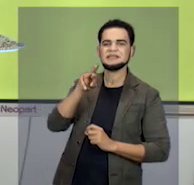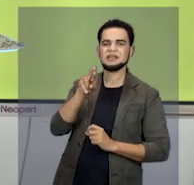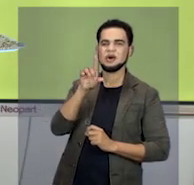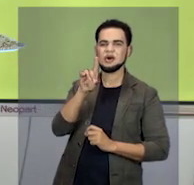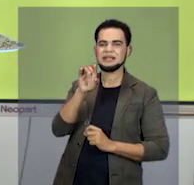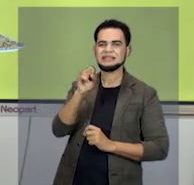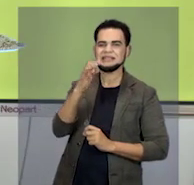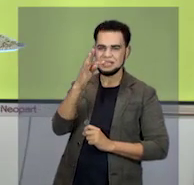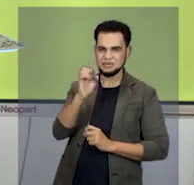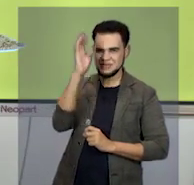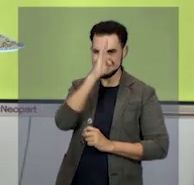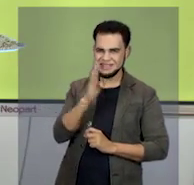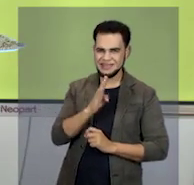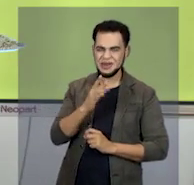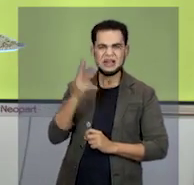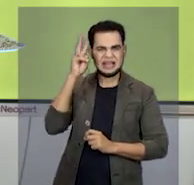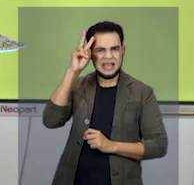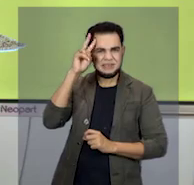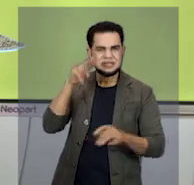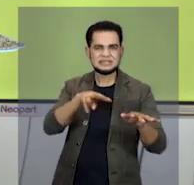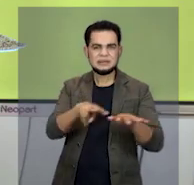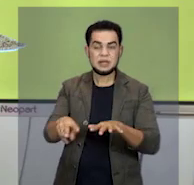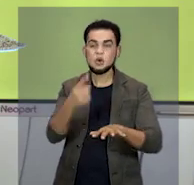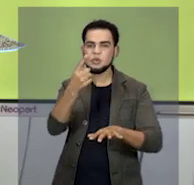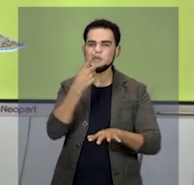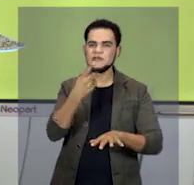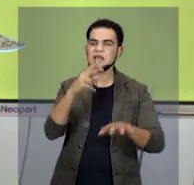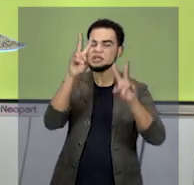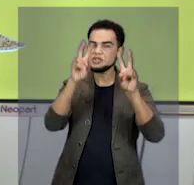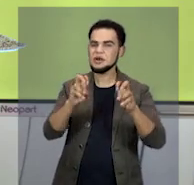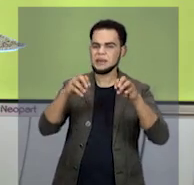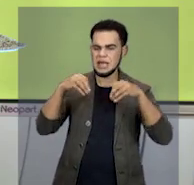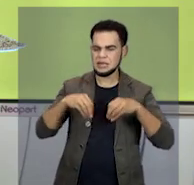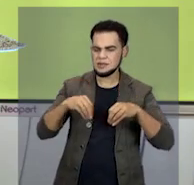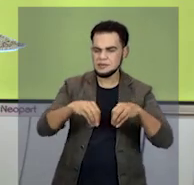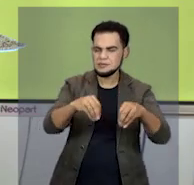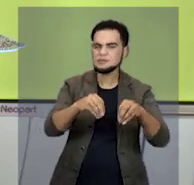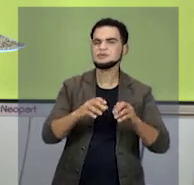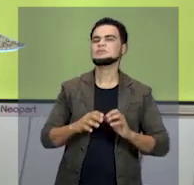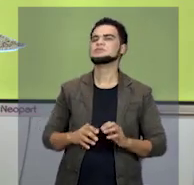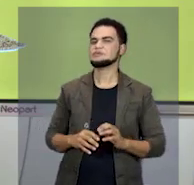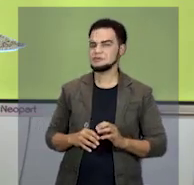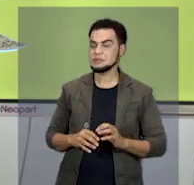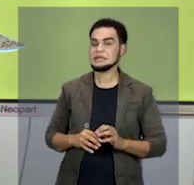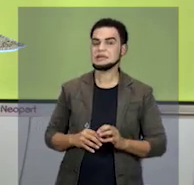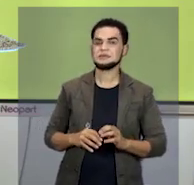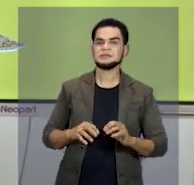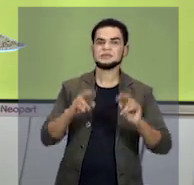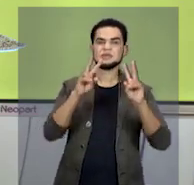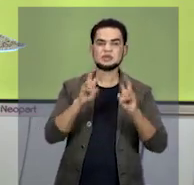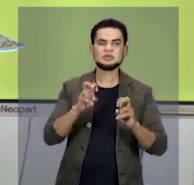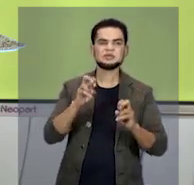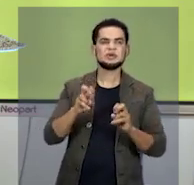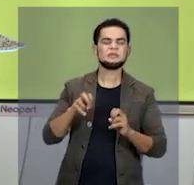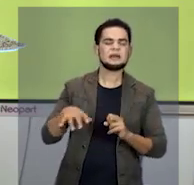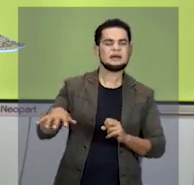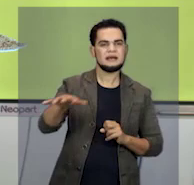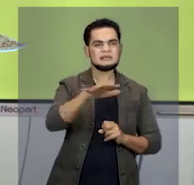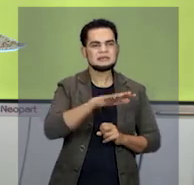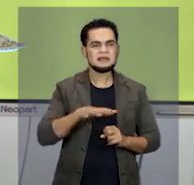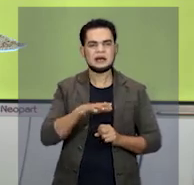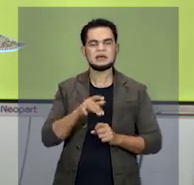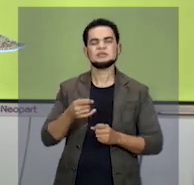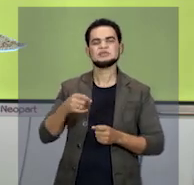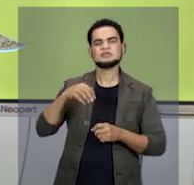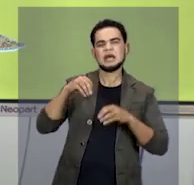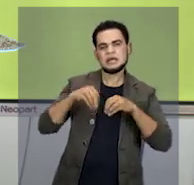lá na semana 1, em relação à agricultura, né, os espaços lá das áreas de agricultura familiar,